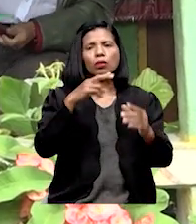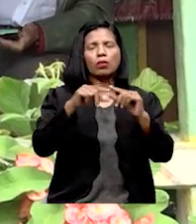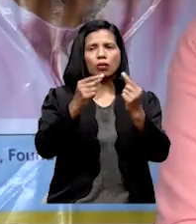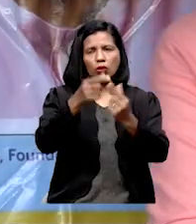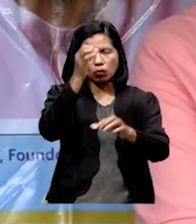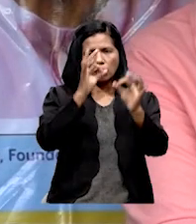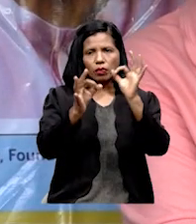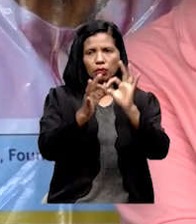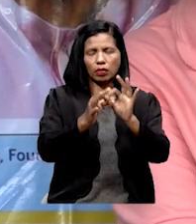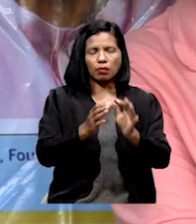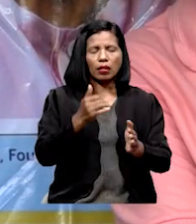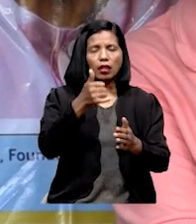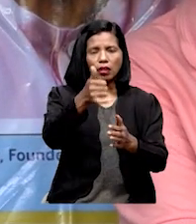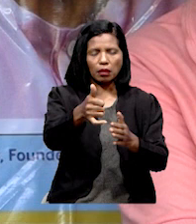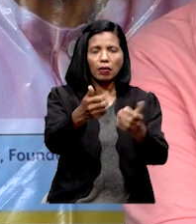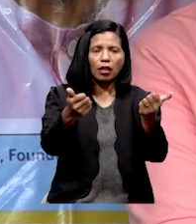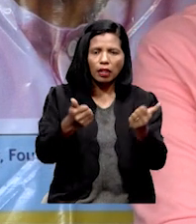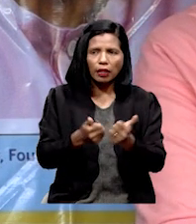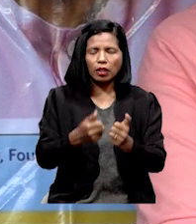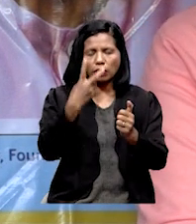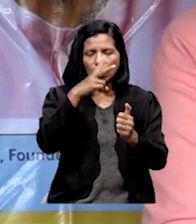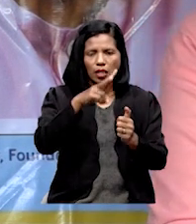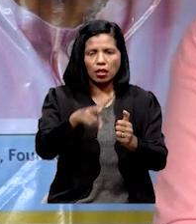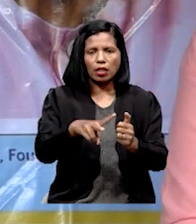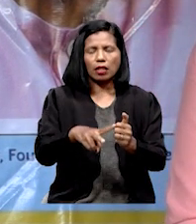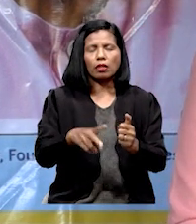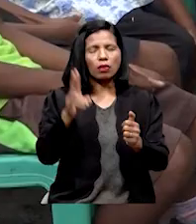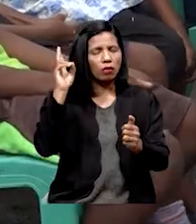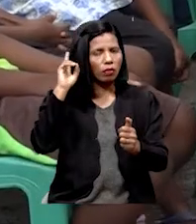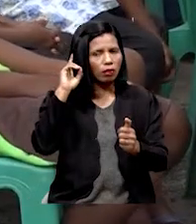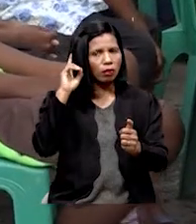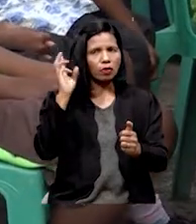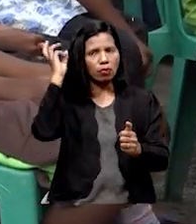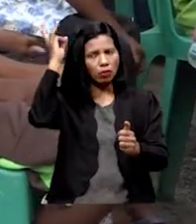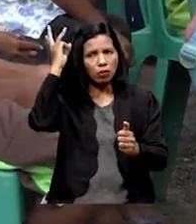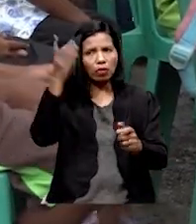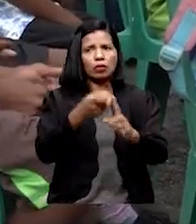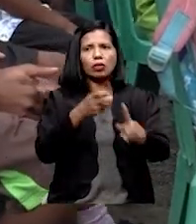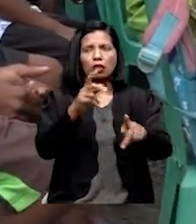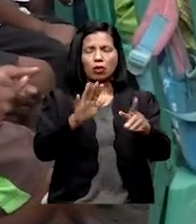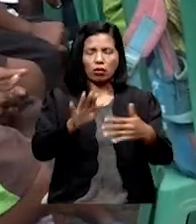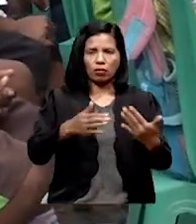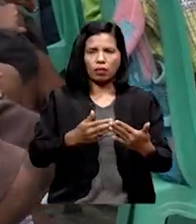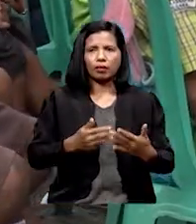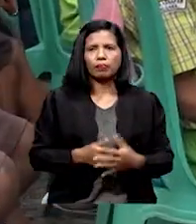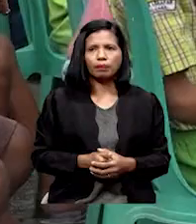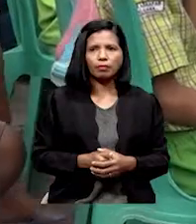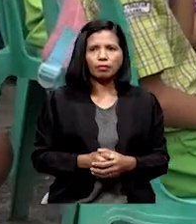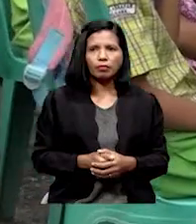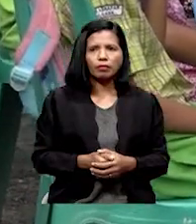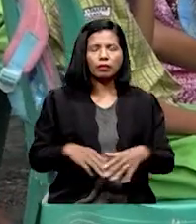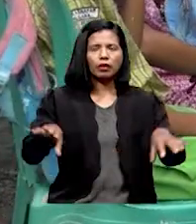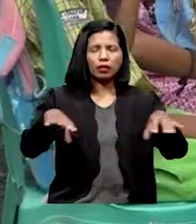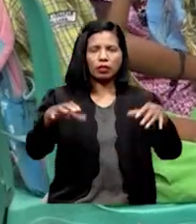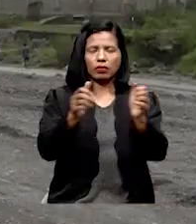bele haka direta ba aldeia refere, ho dihare diretamente norona preocupação comunidade nian. Coopera hamutu